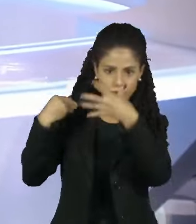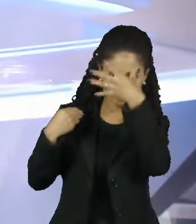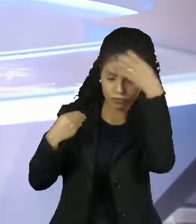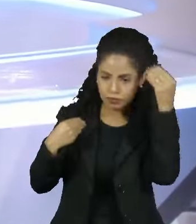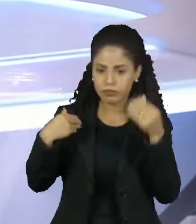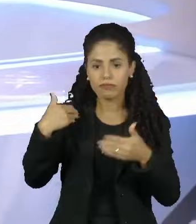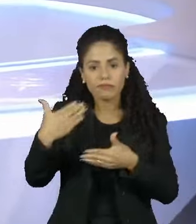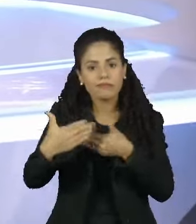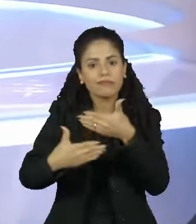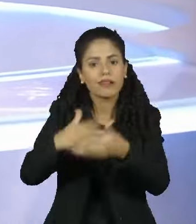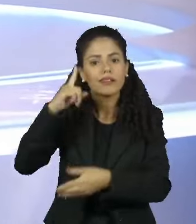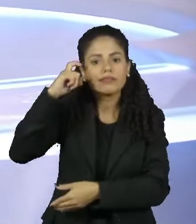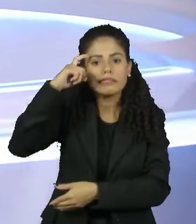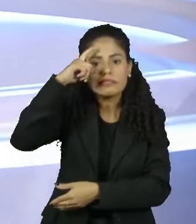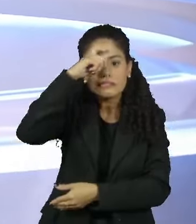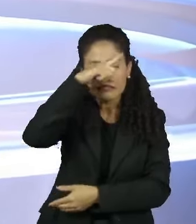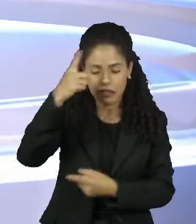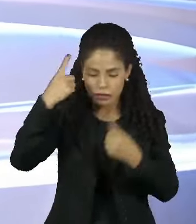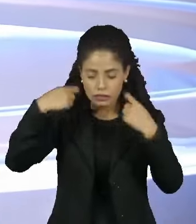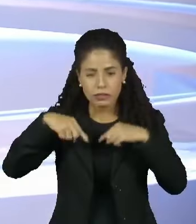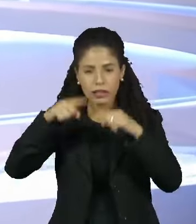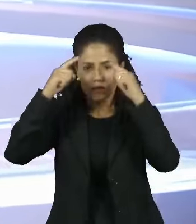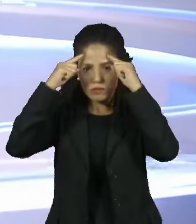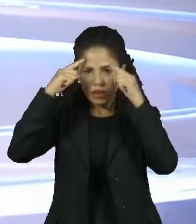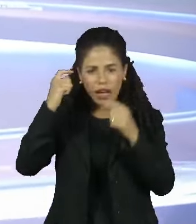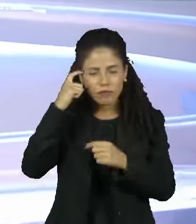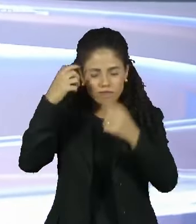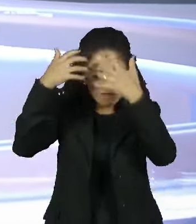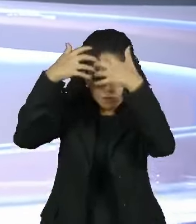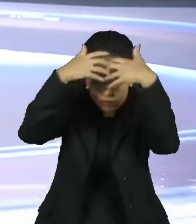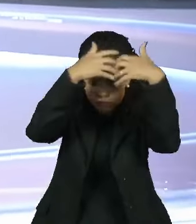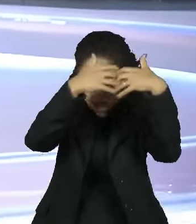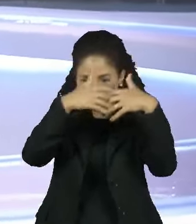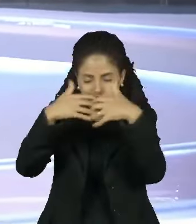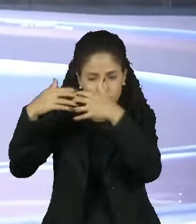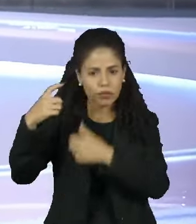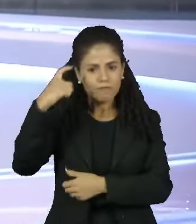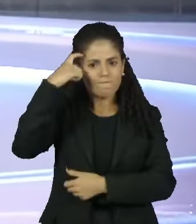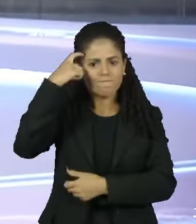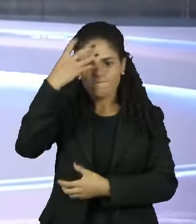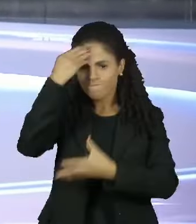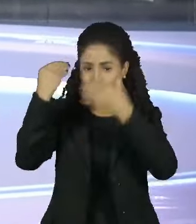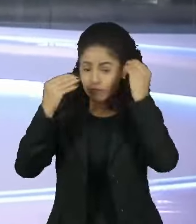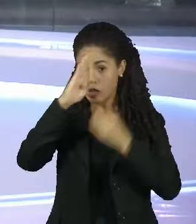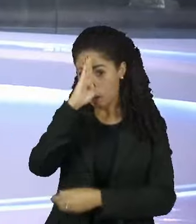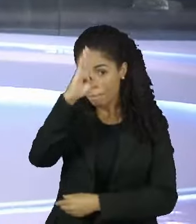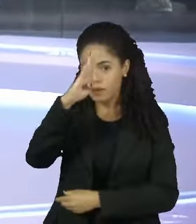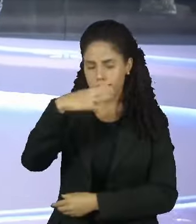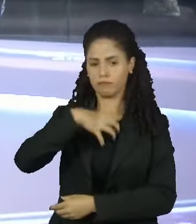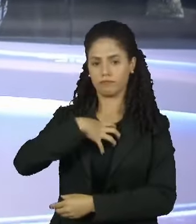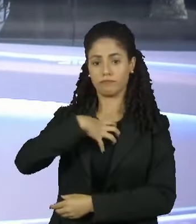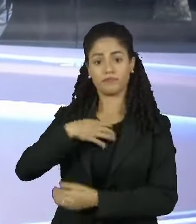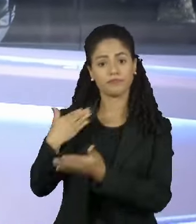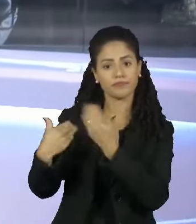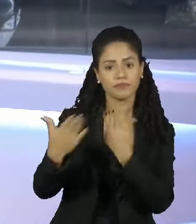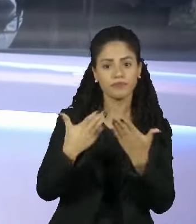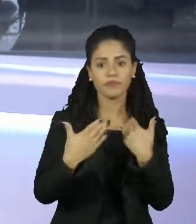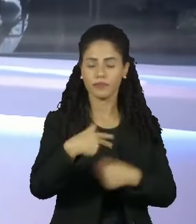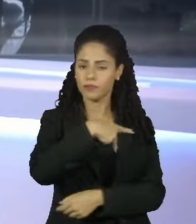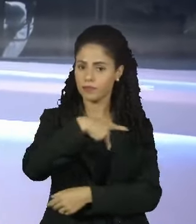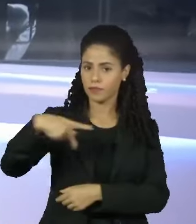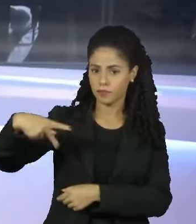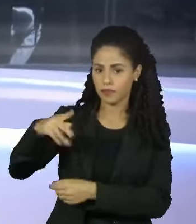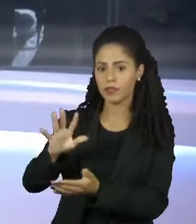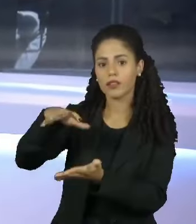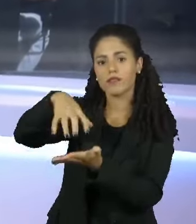progressivo que compromete várias funções do cérebro e tem a perda da memória como principal sintoma. Sobre isso, eu conversei com o presidente da